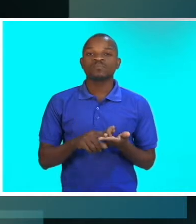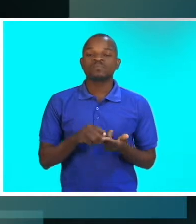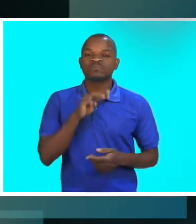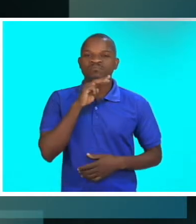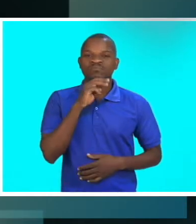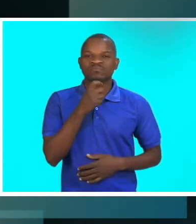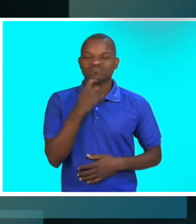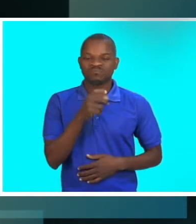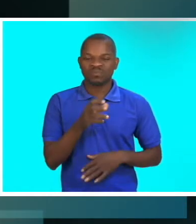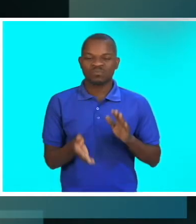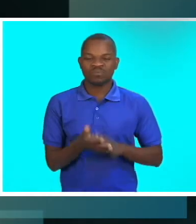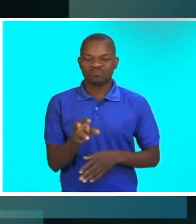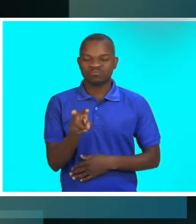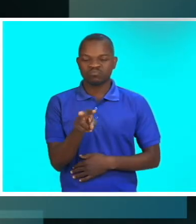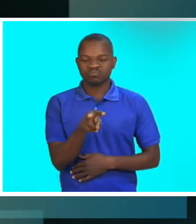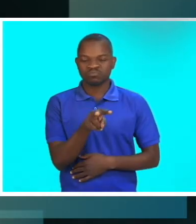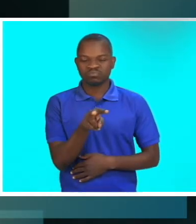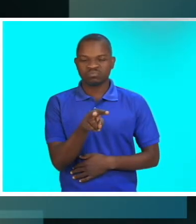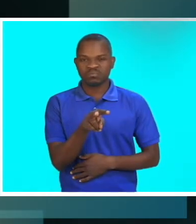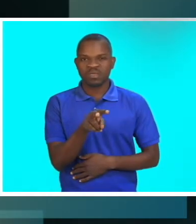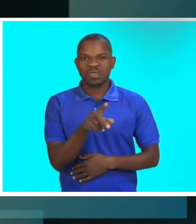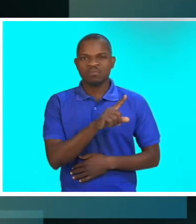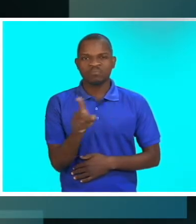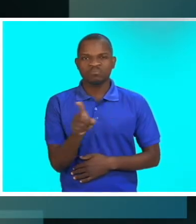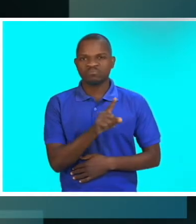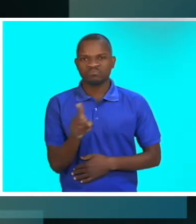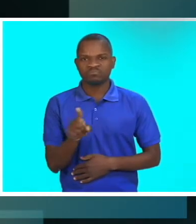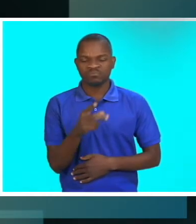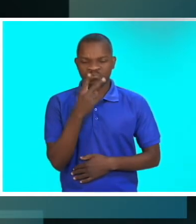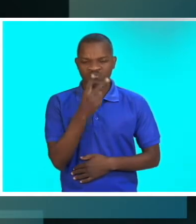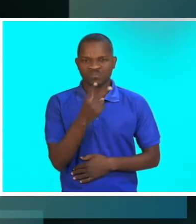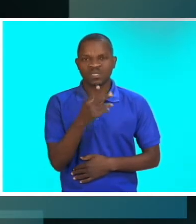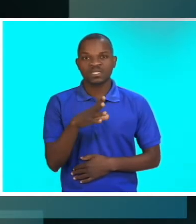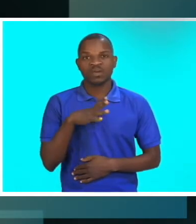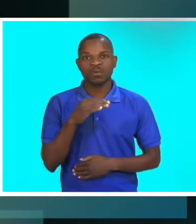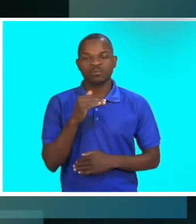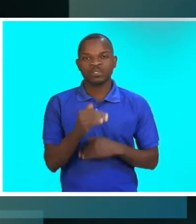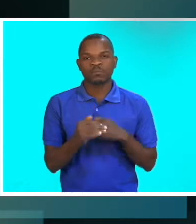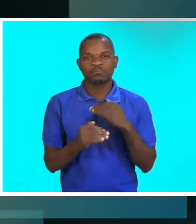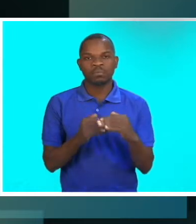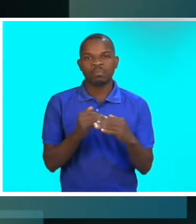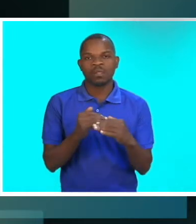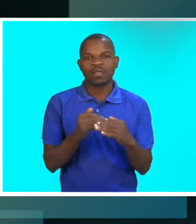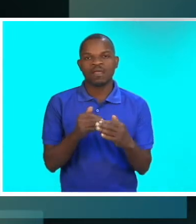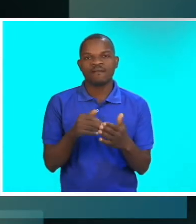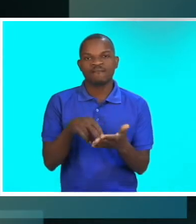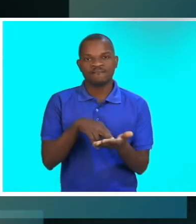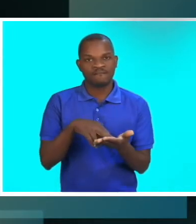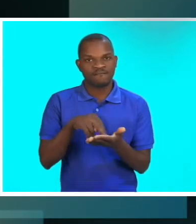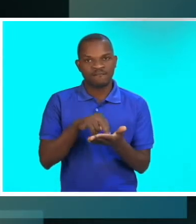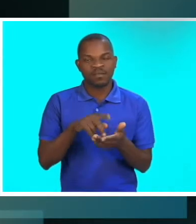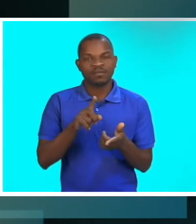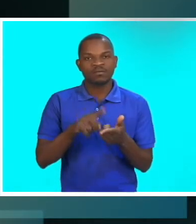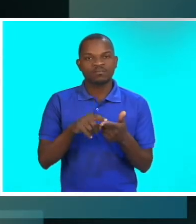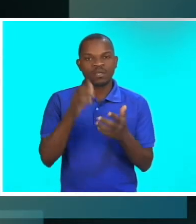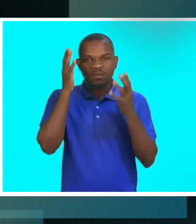ao longo dos meses que ela tinha um desenvolvimento nuclear